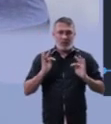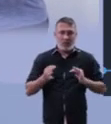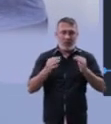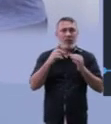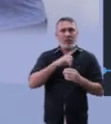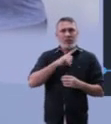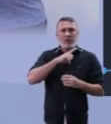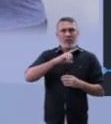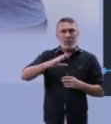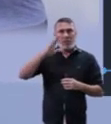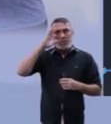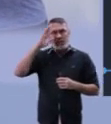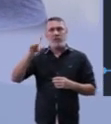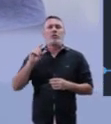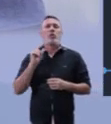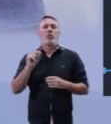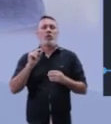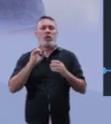sido fundamental para